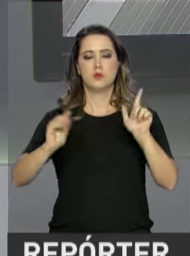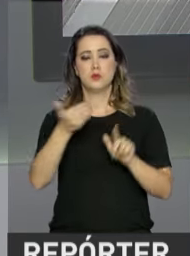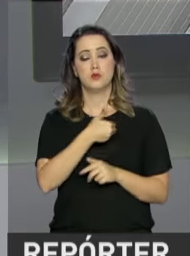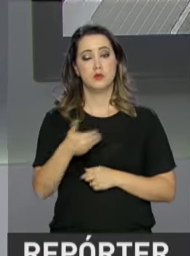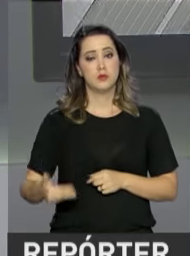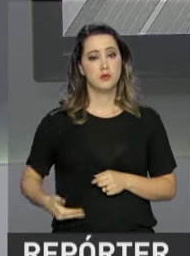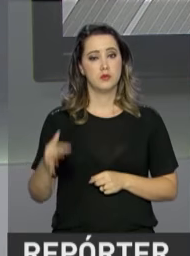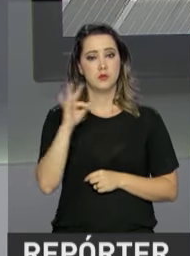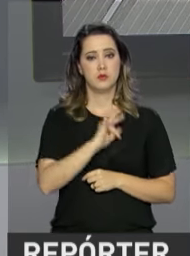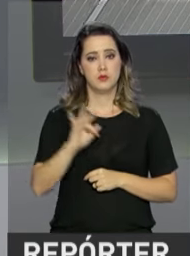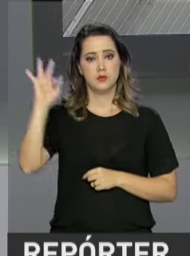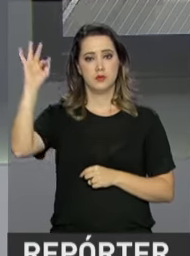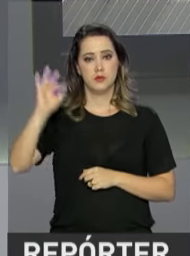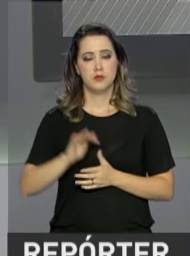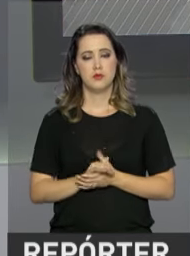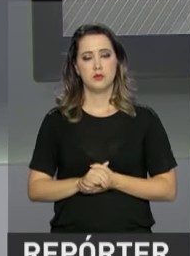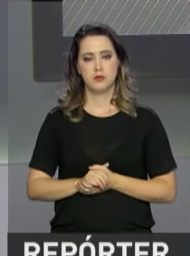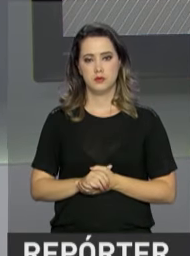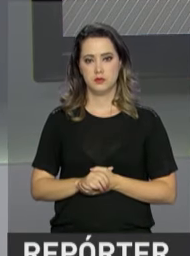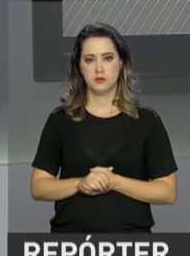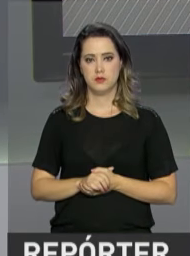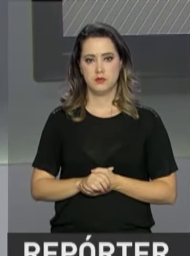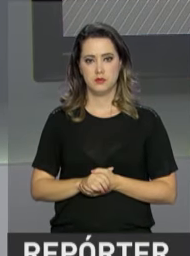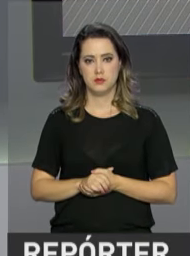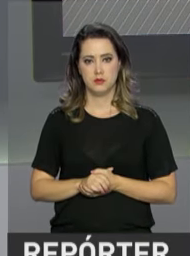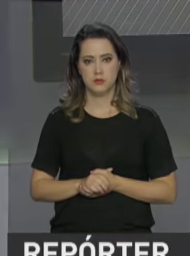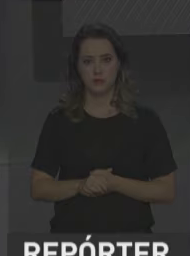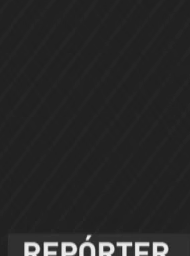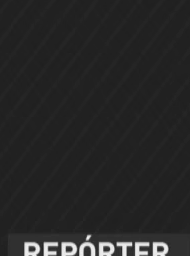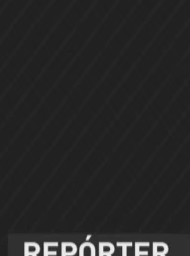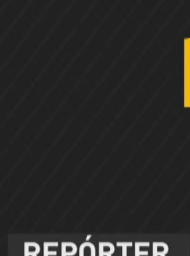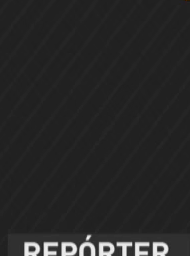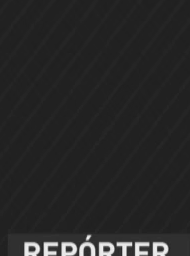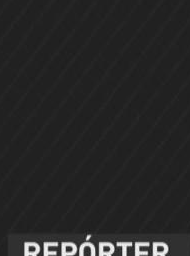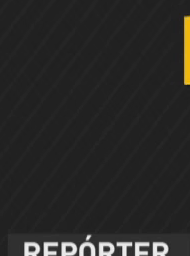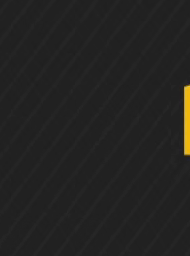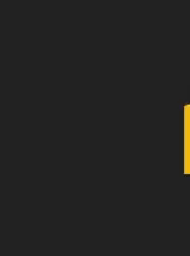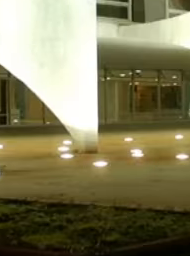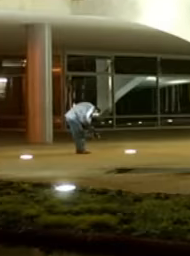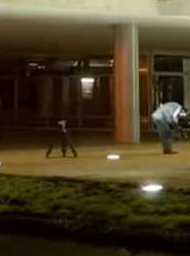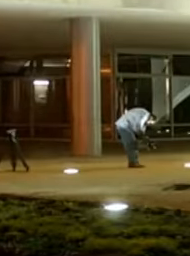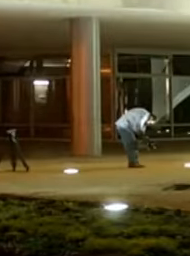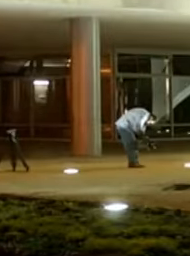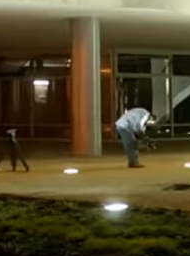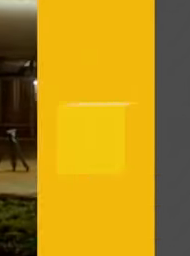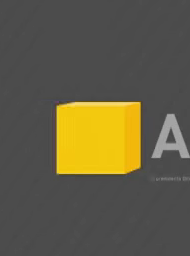com a gente aqui na NBR, a TV do Governo Federal.